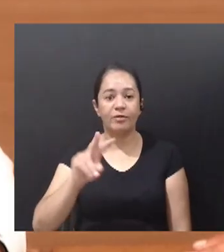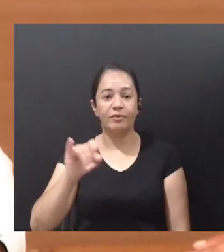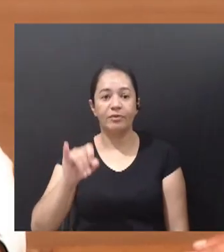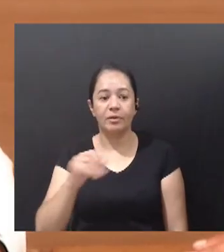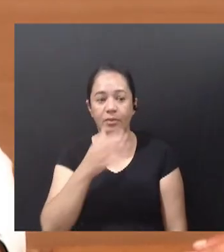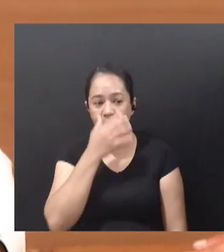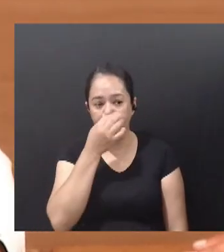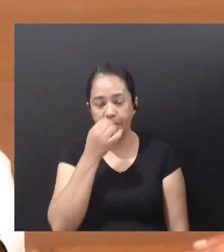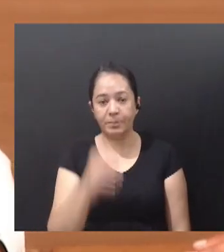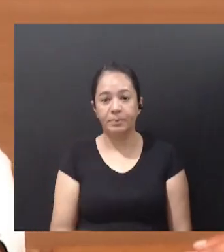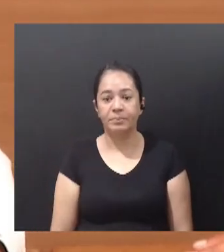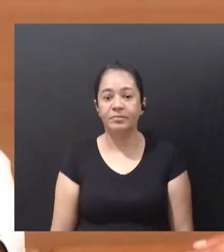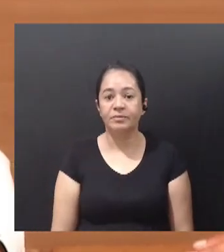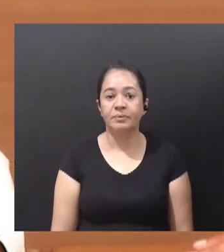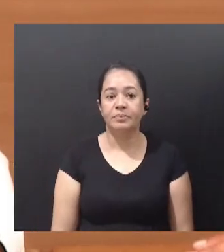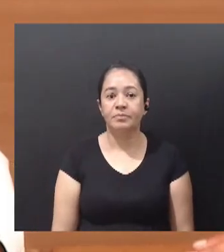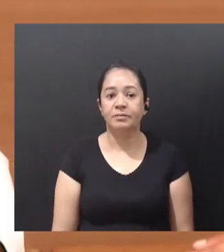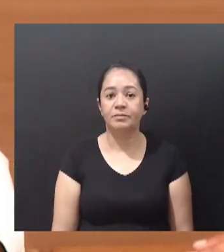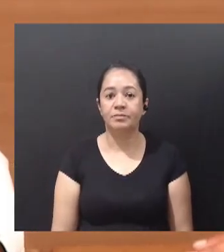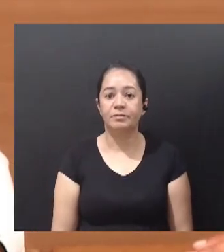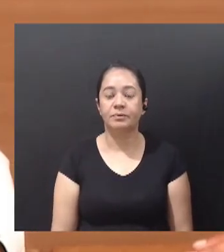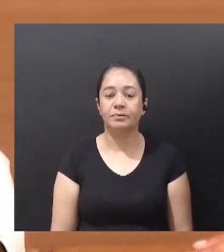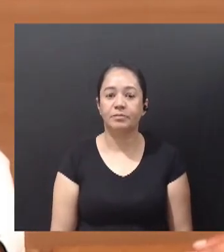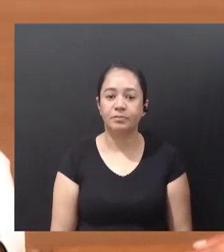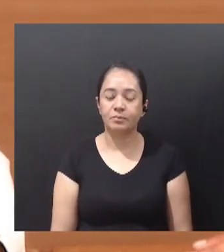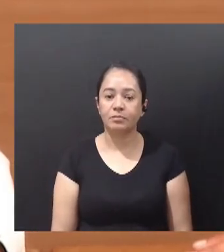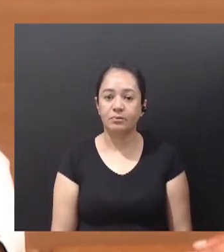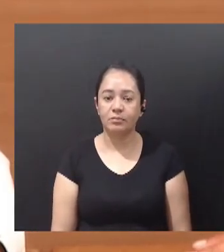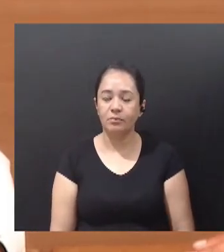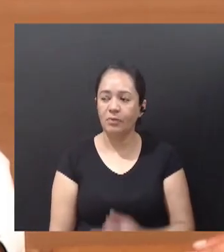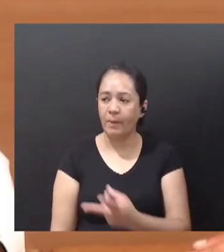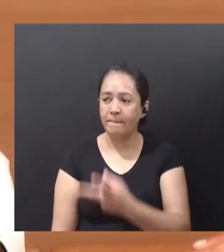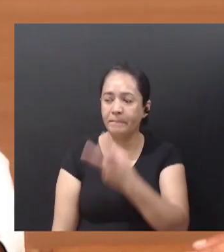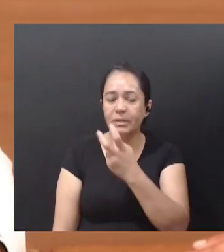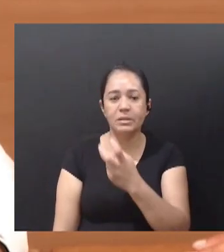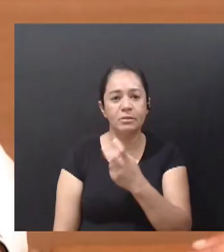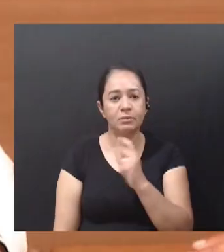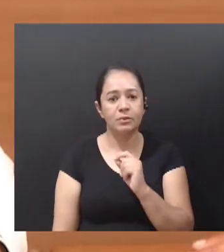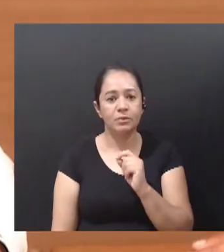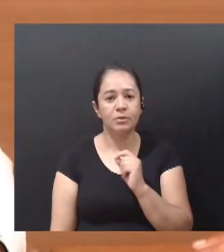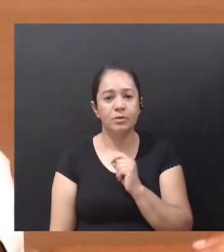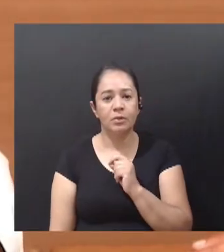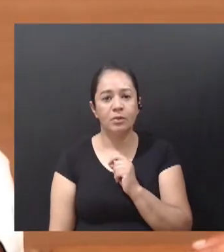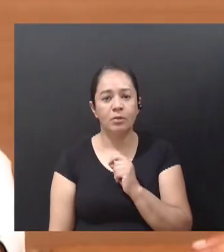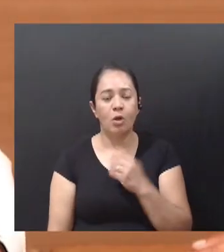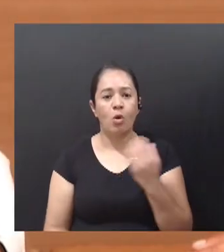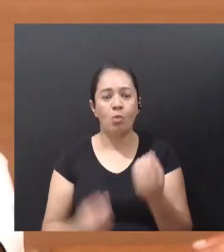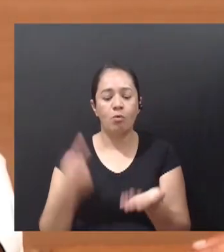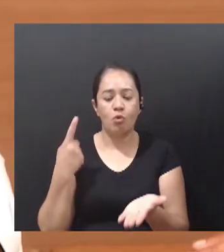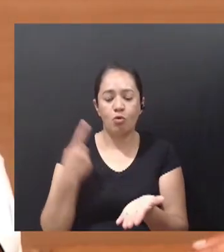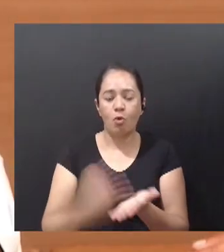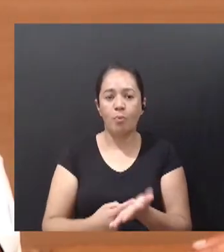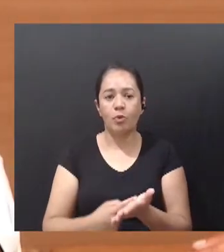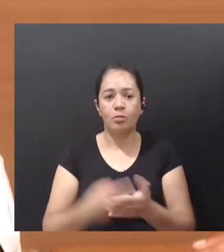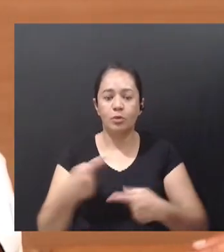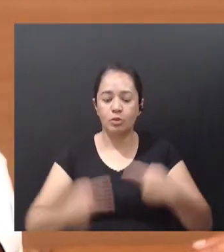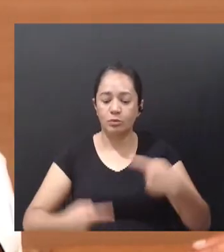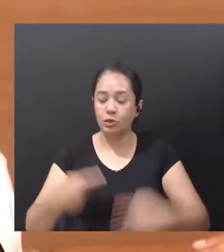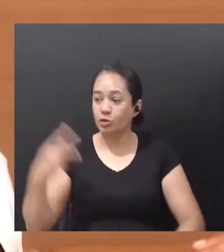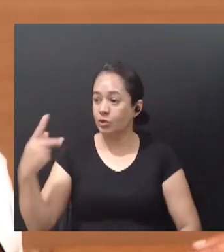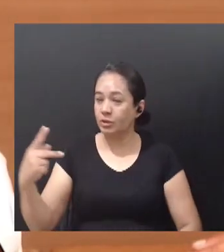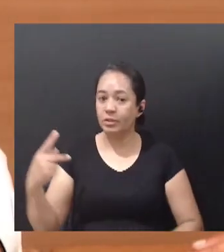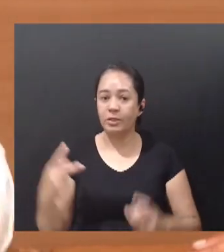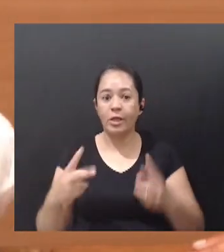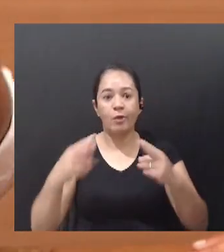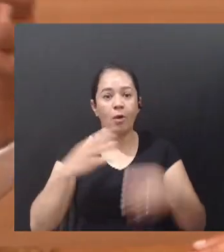fruto disso. Então, você vê o compromisso político que ele tem é o mesmo que eu tinha, que